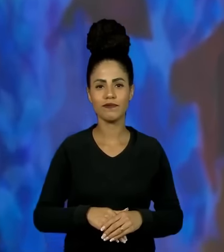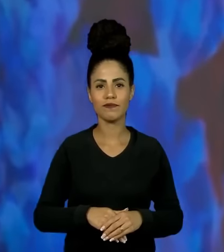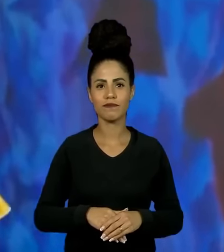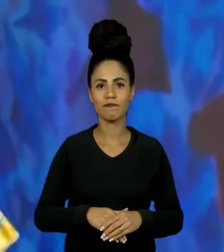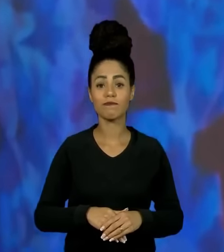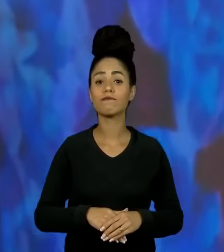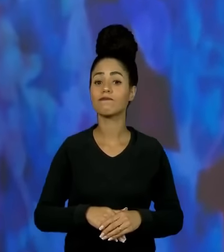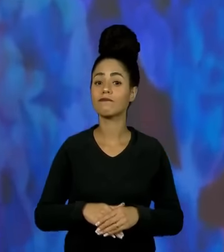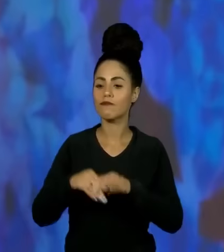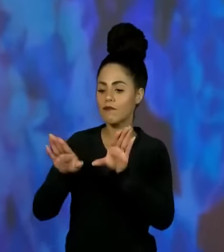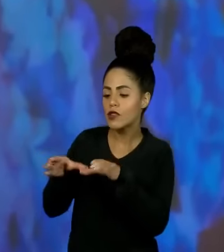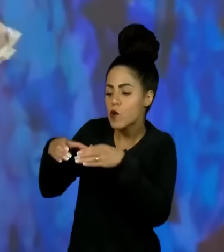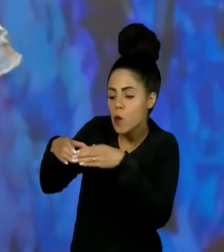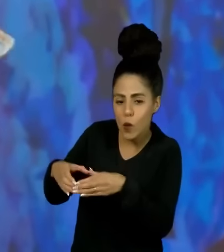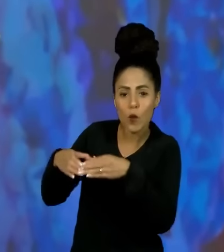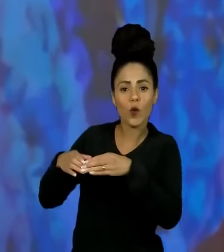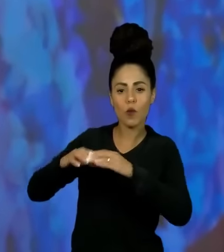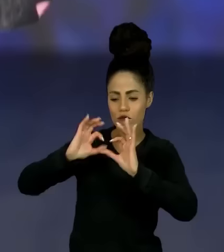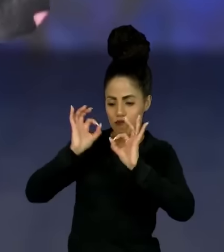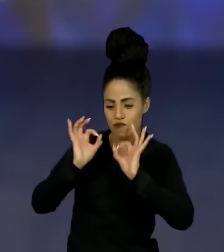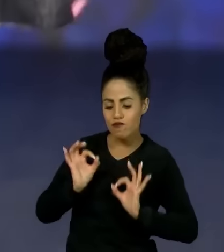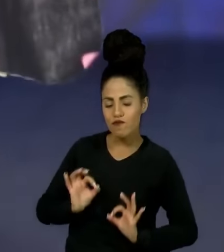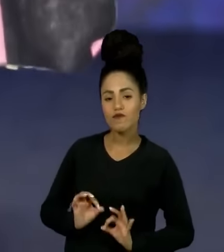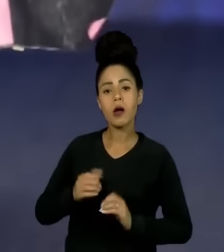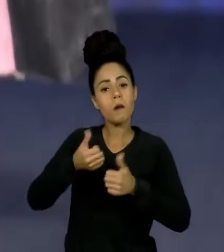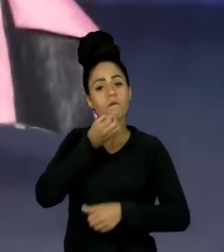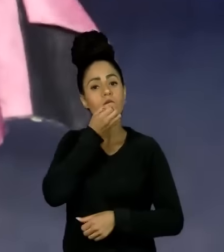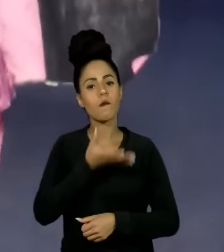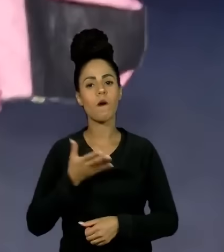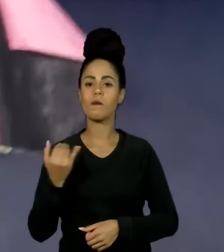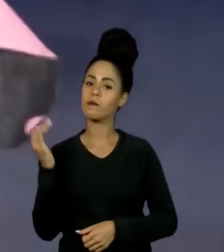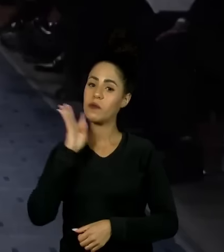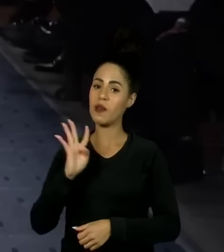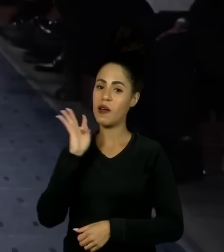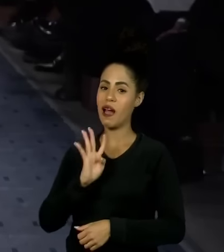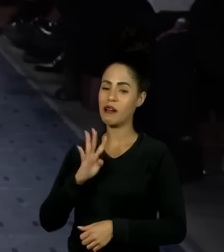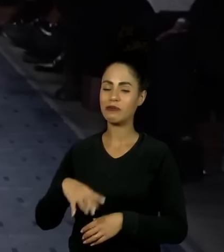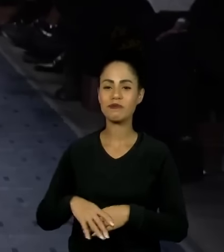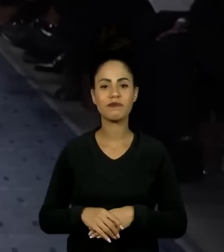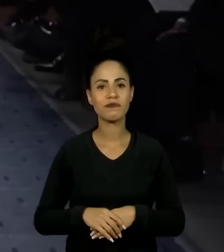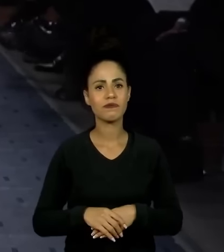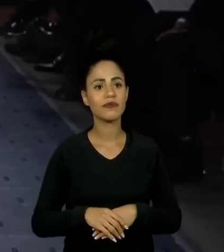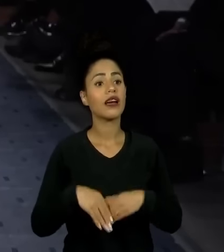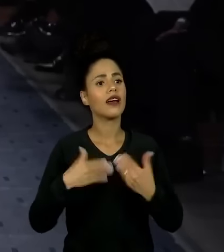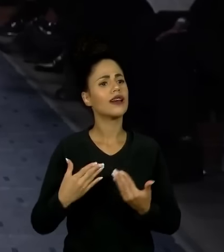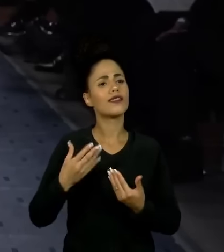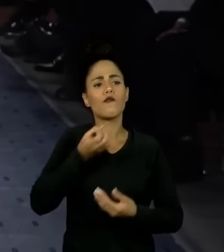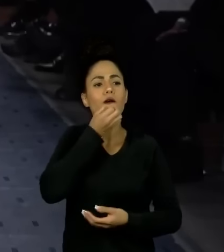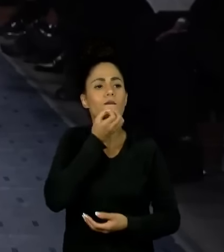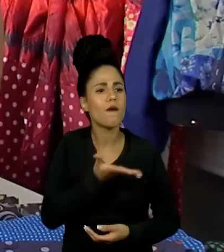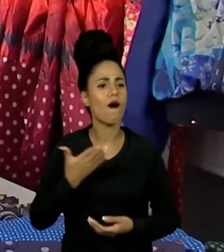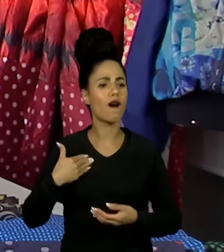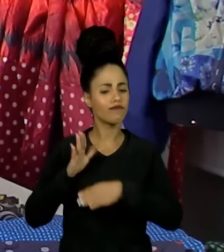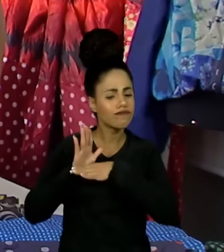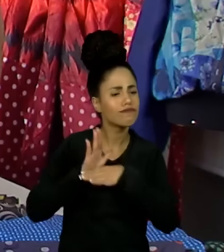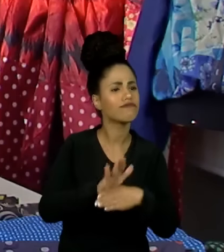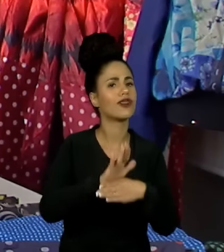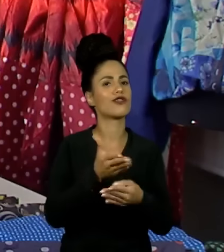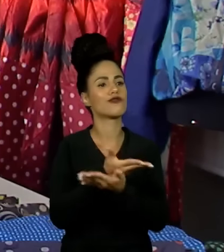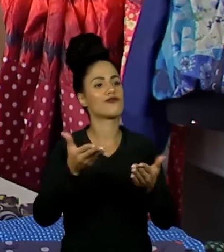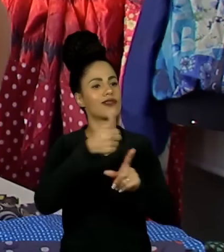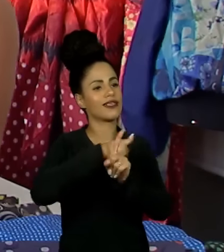A equipe da Trama Afetiva curtiu saber dessa opção. Dá um novo significado de você